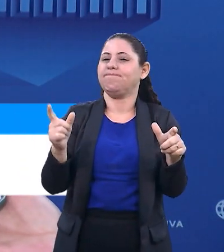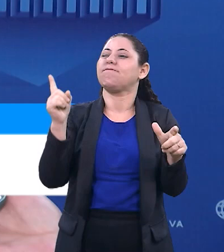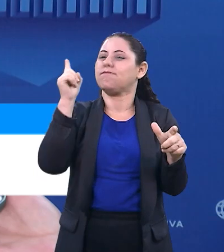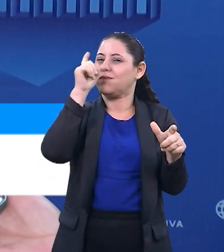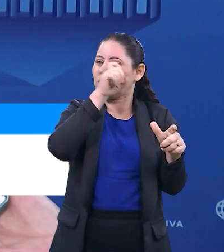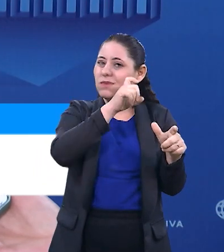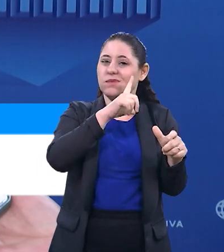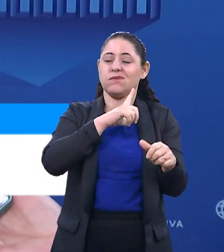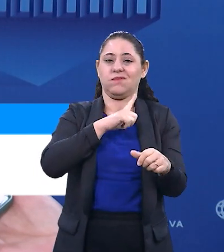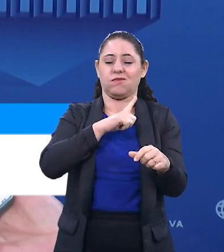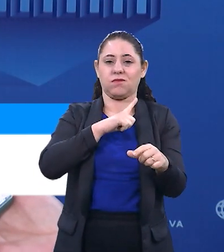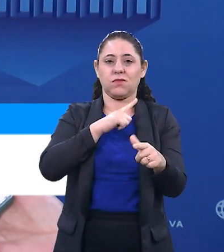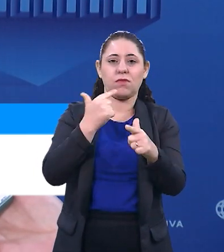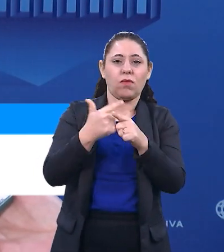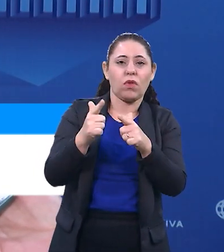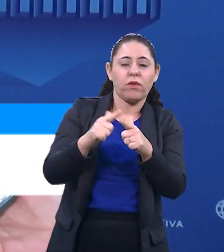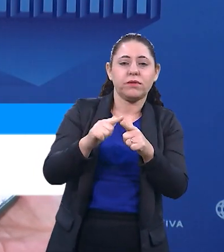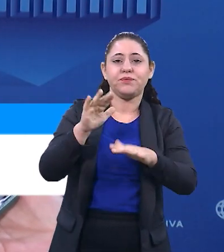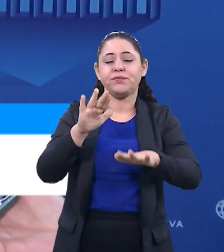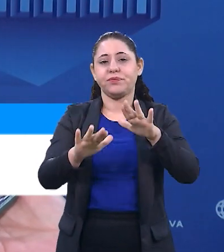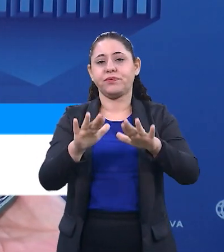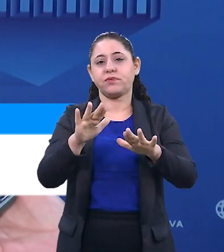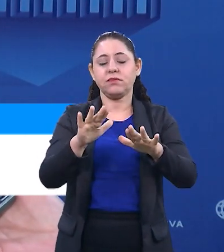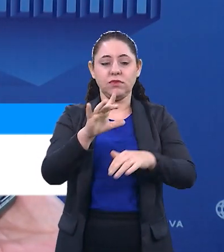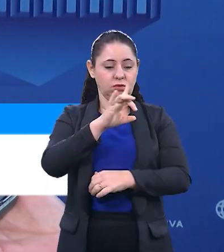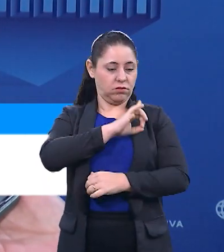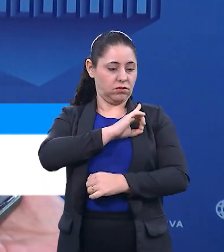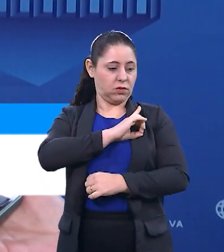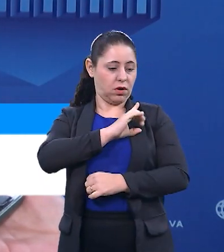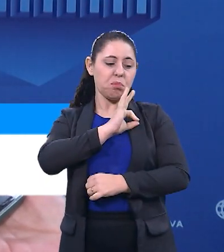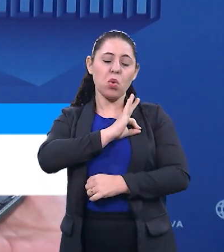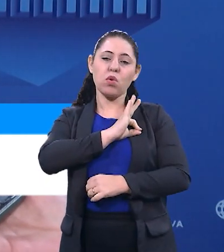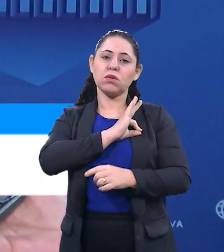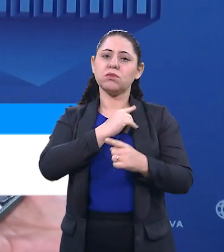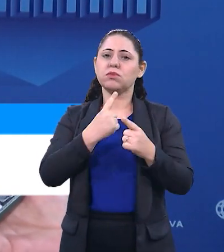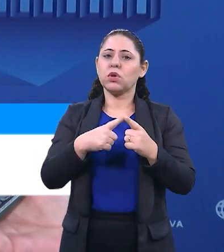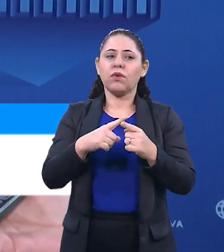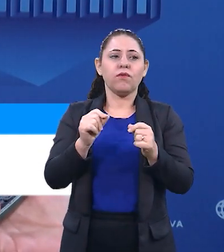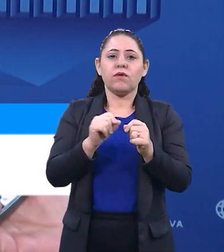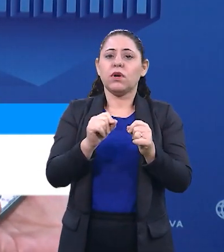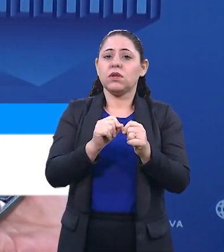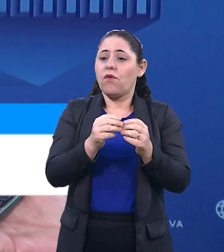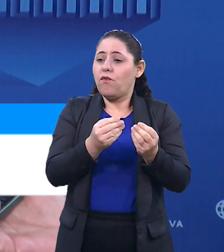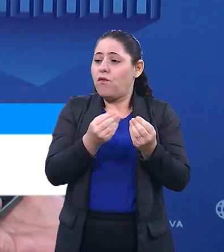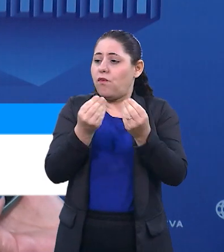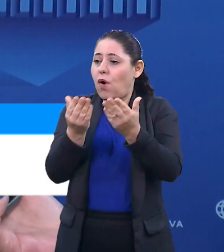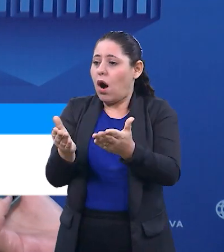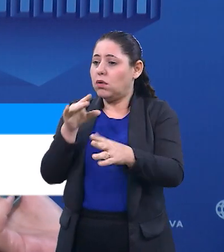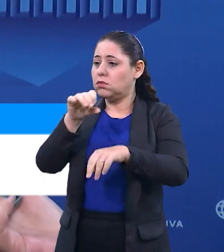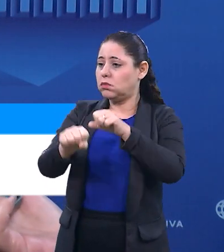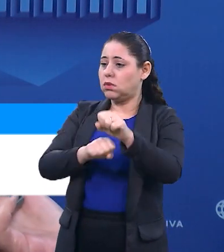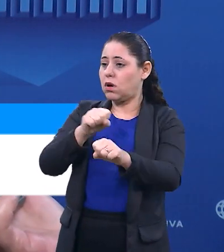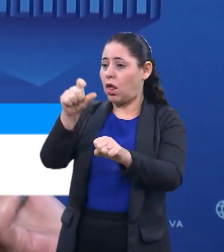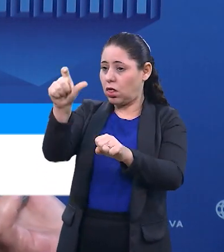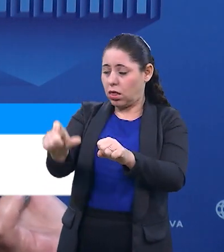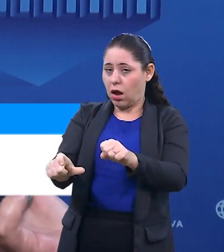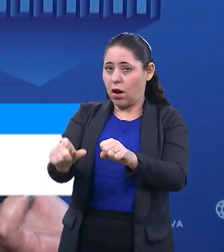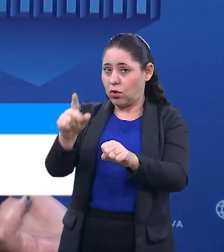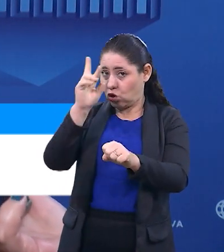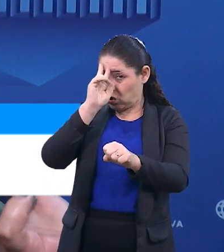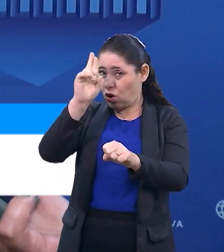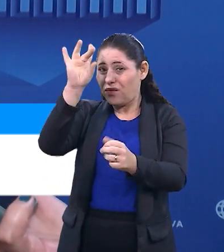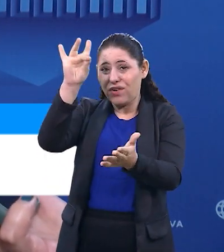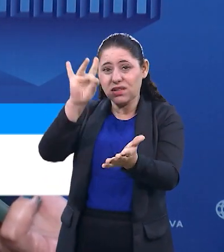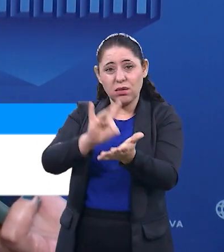uma dificuldade, né, no caso das delegacias de polícia, de fazer a devolução do veículo para o